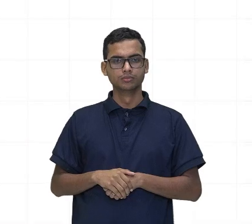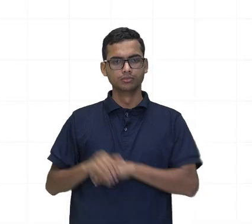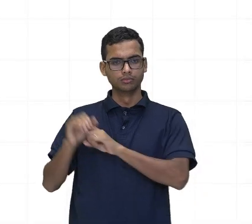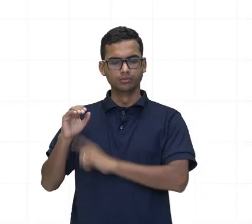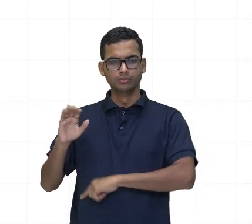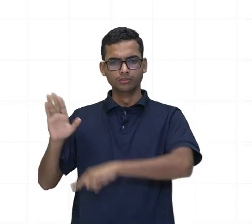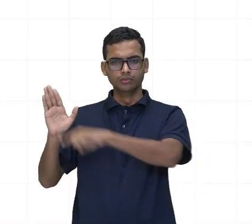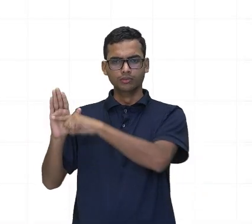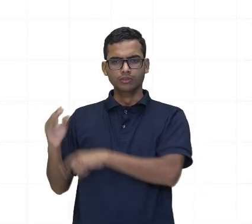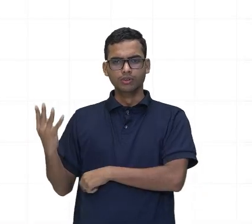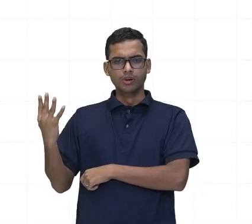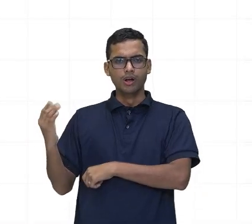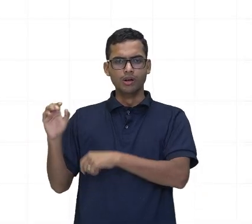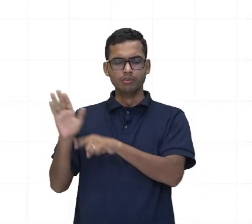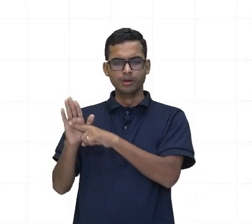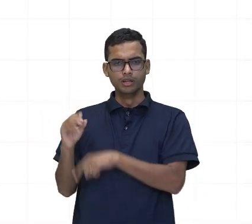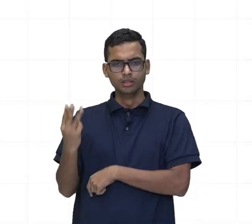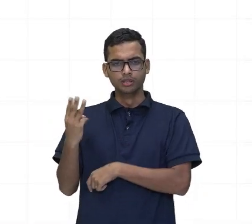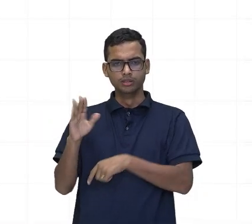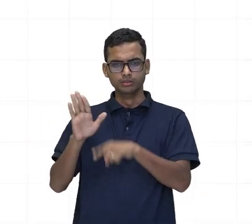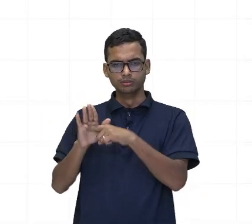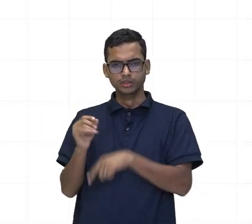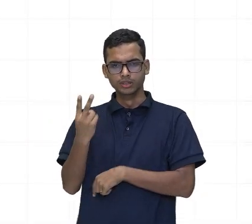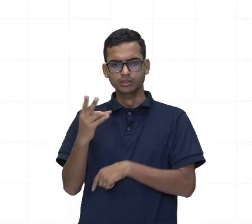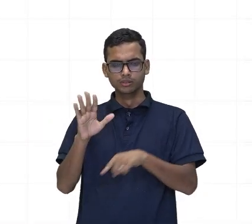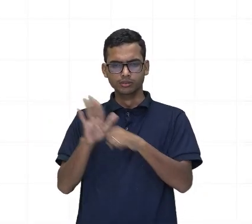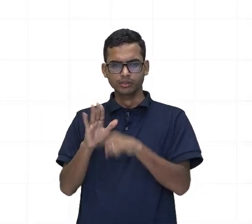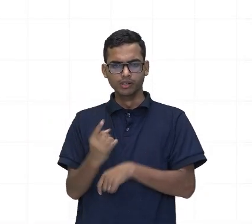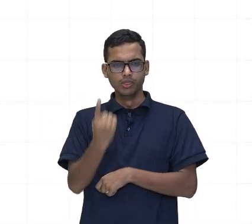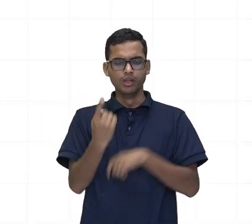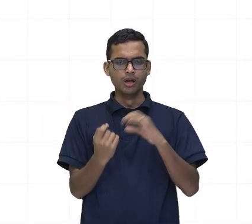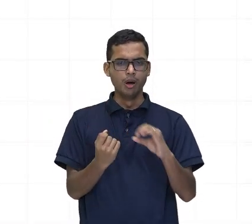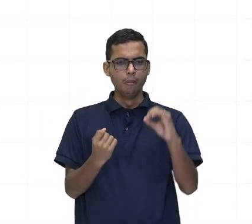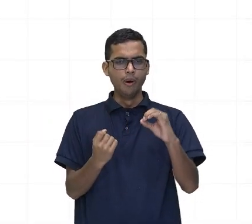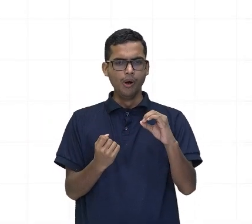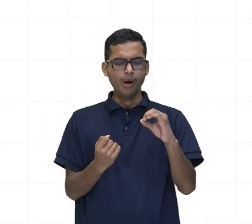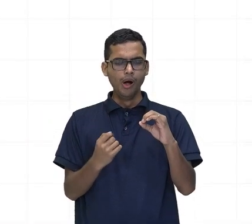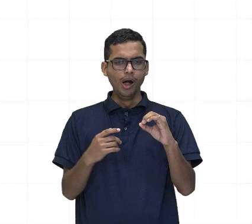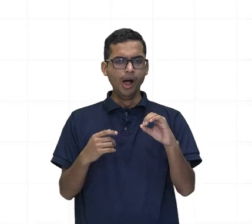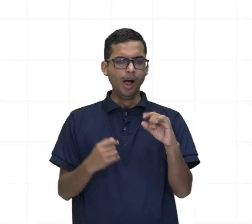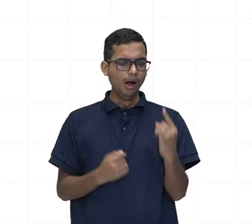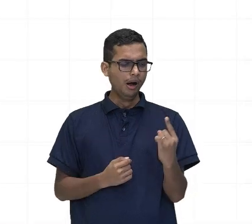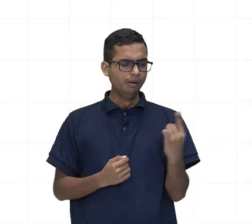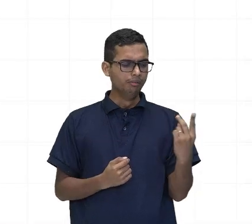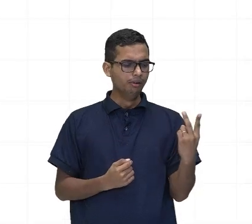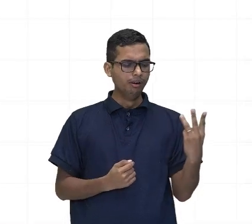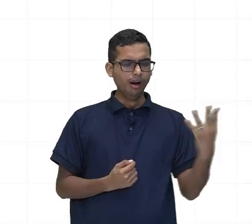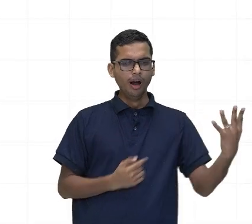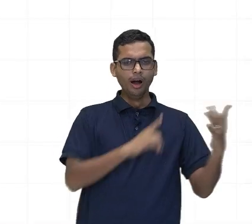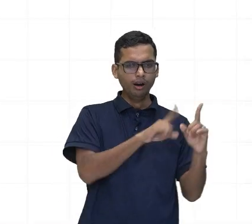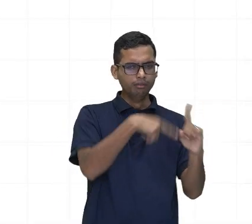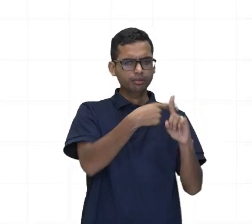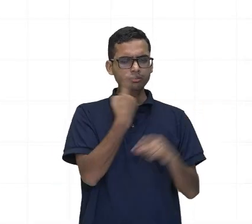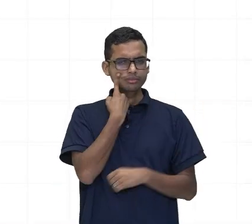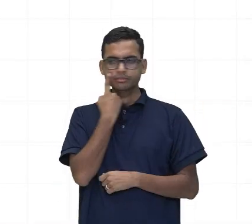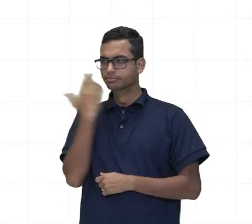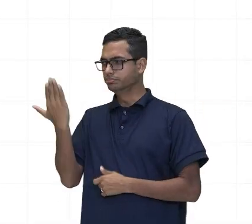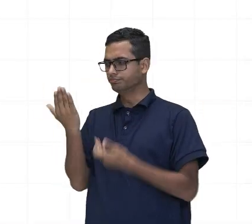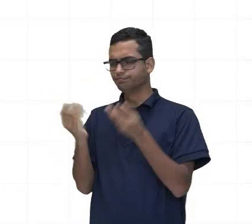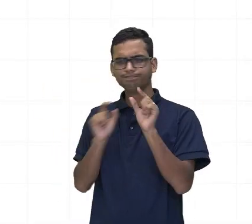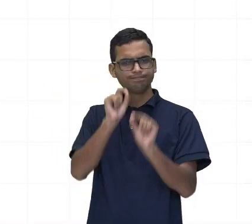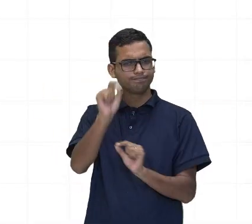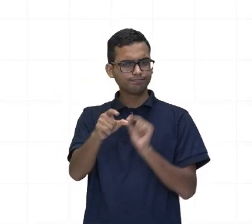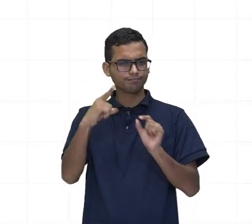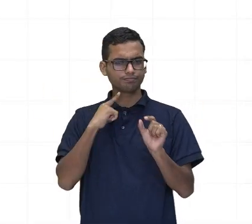menos 4 e ela cresce assim indefinidamente para todos os lados. Então, o que a gente tem aí nessa reta